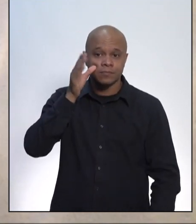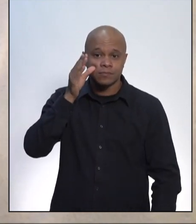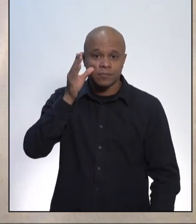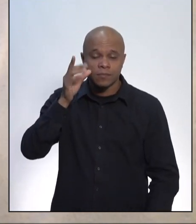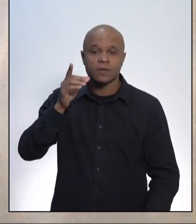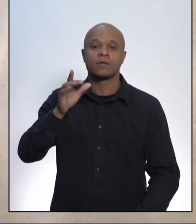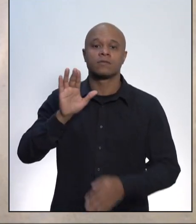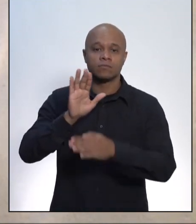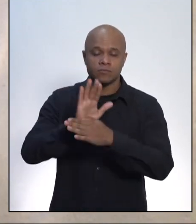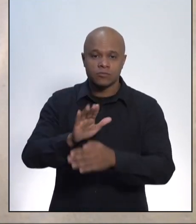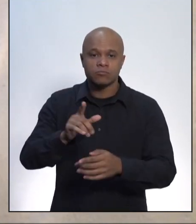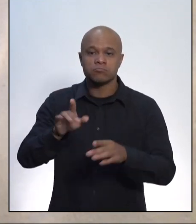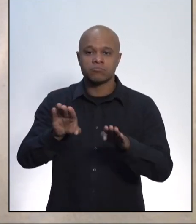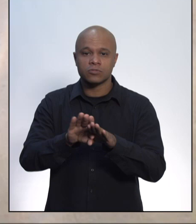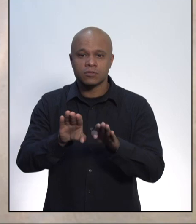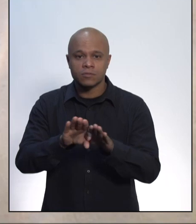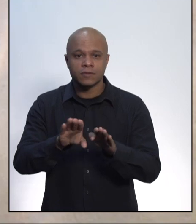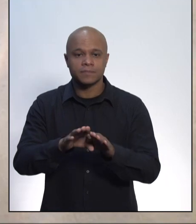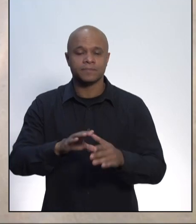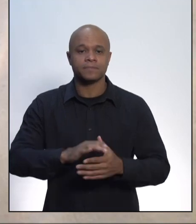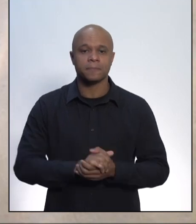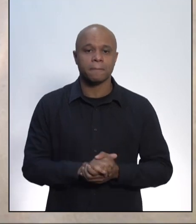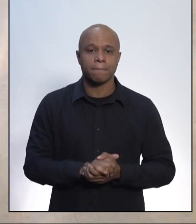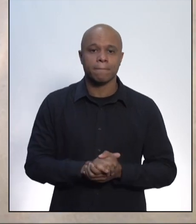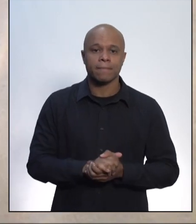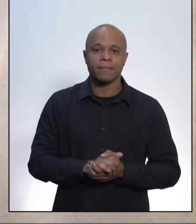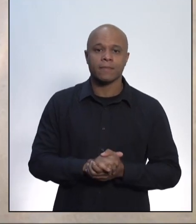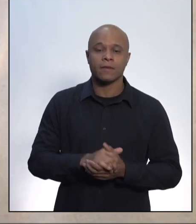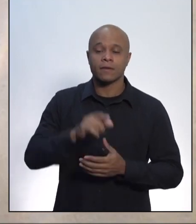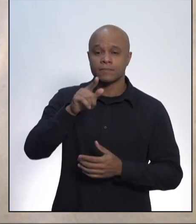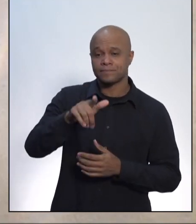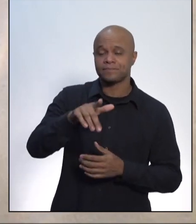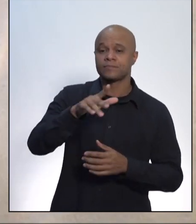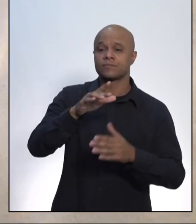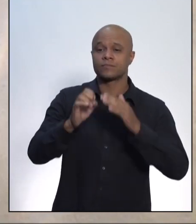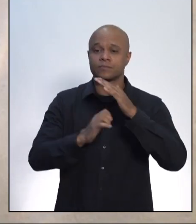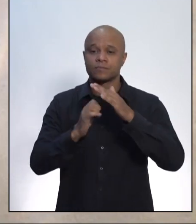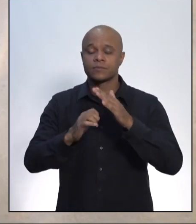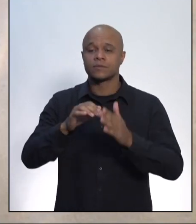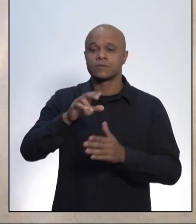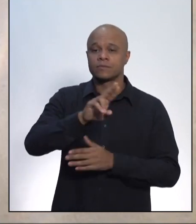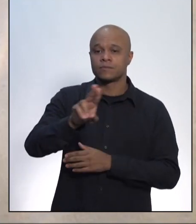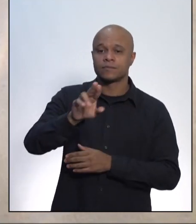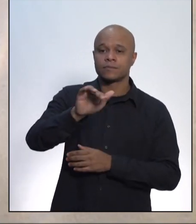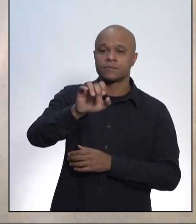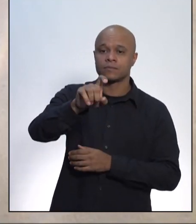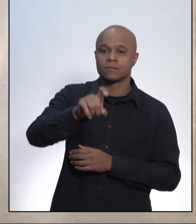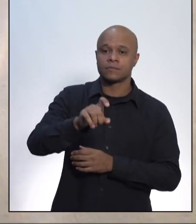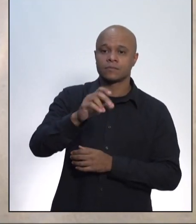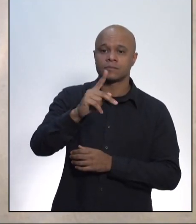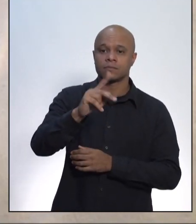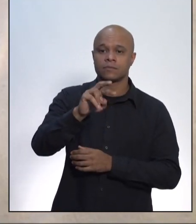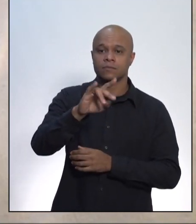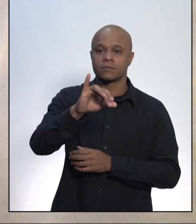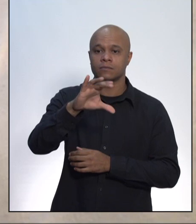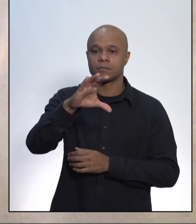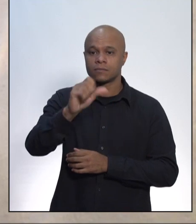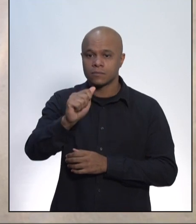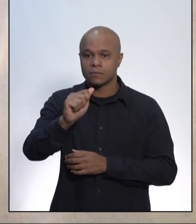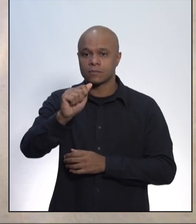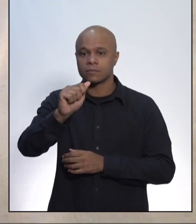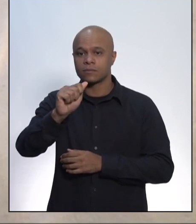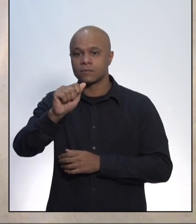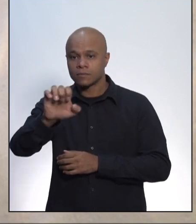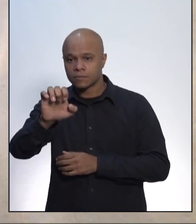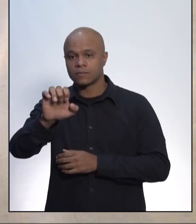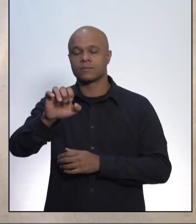negócios. Você tem isso aí também no Explicae. Inclusive, pessoal, o Explicae é a plataforma, tá, de educação à distância que